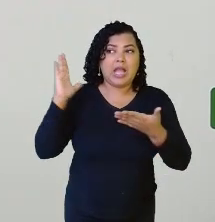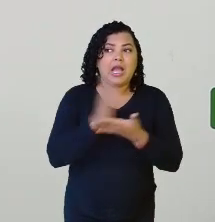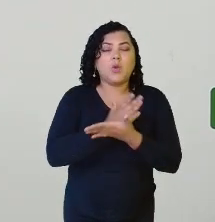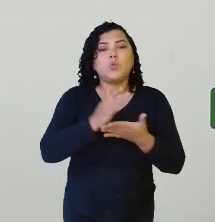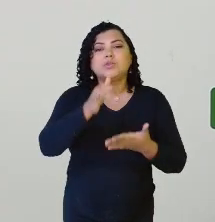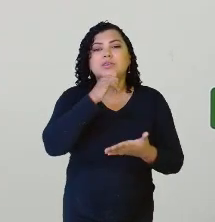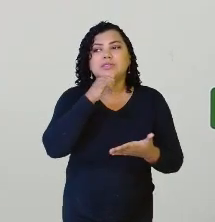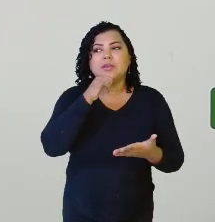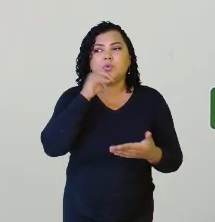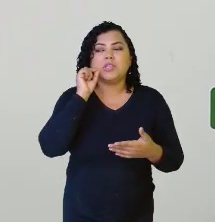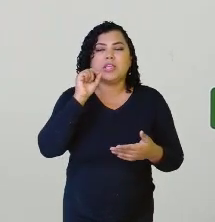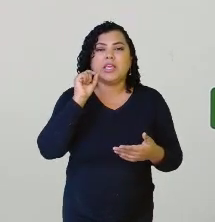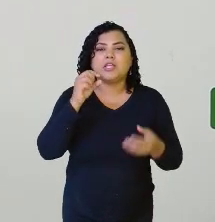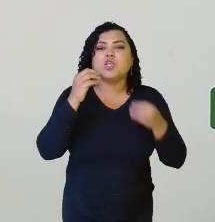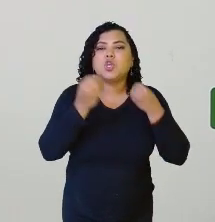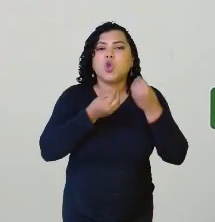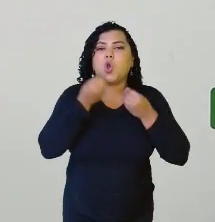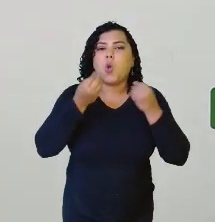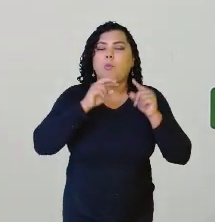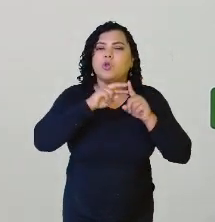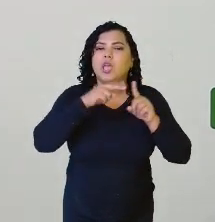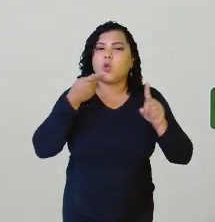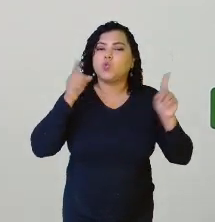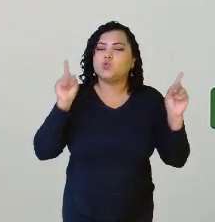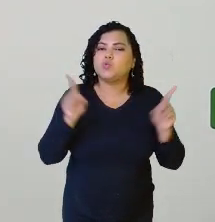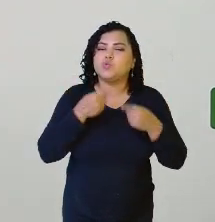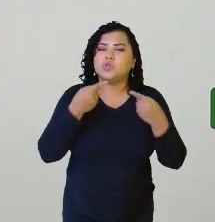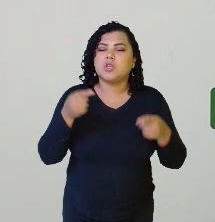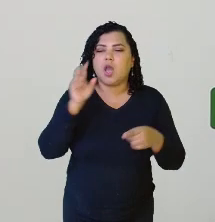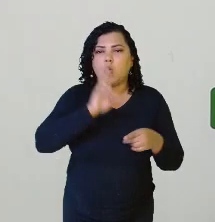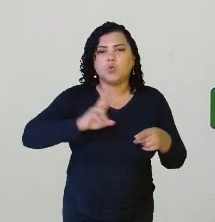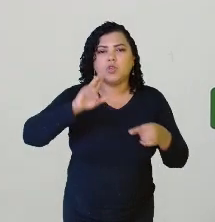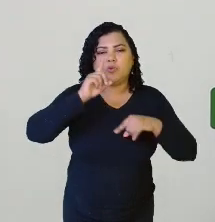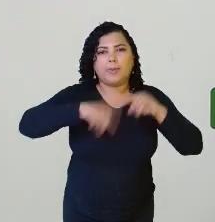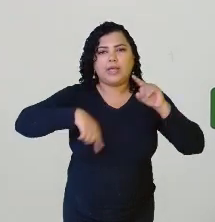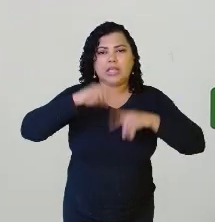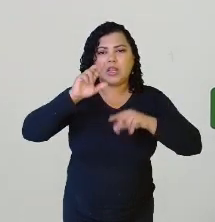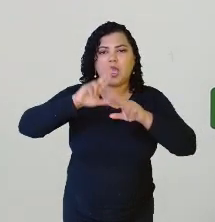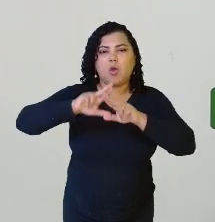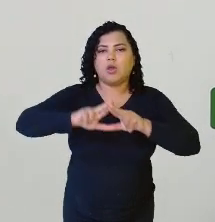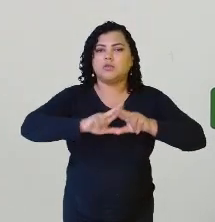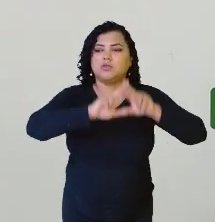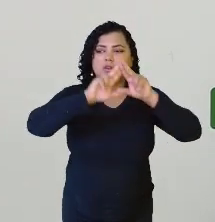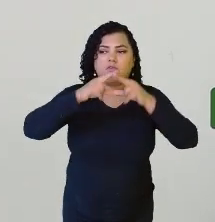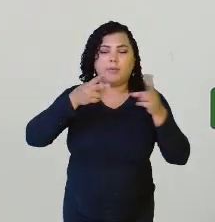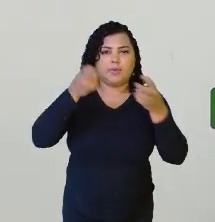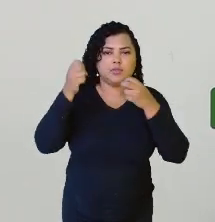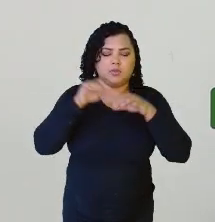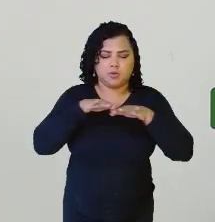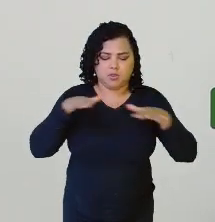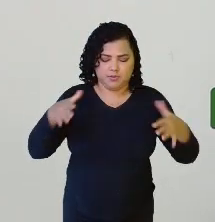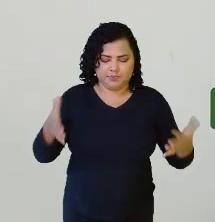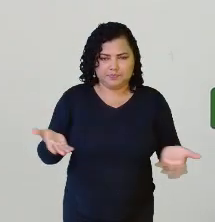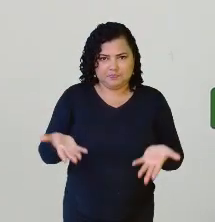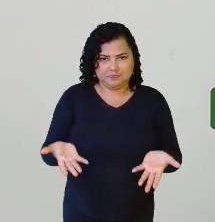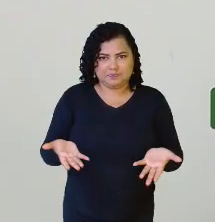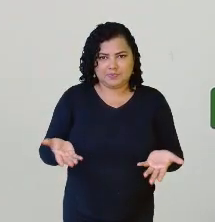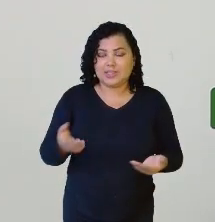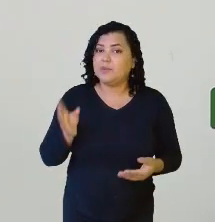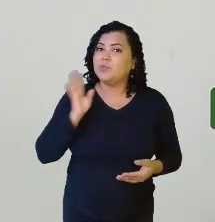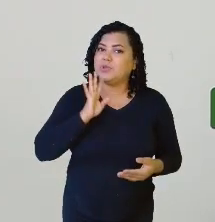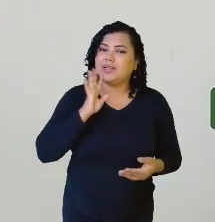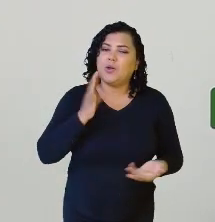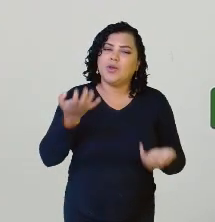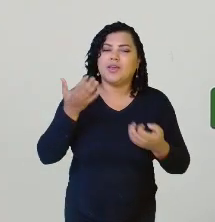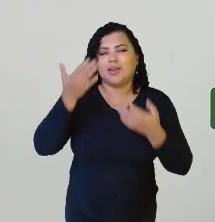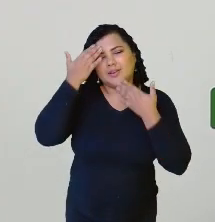exemplos de instrumentos musicais com materiais recicláveis. Vamos ver aqui na minha mesa? Olha só, que coisas legais. Eu quero